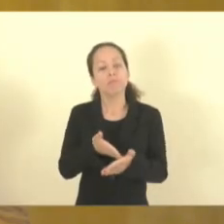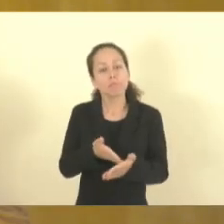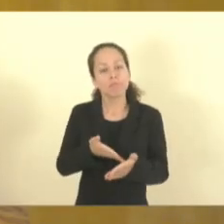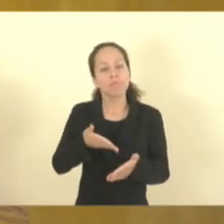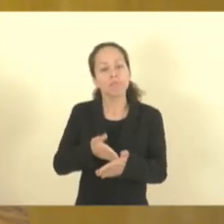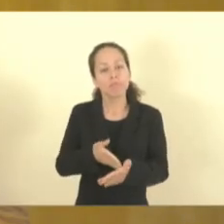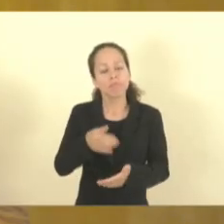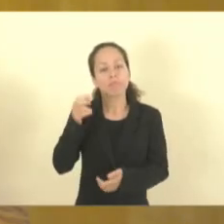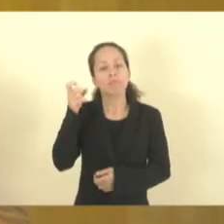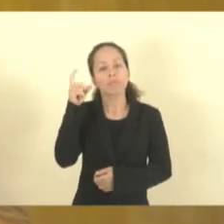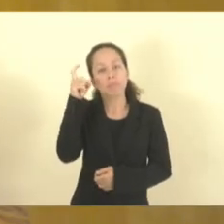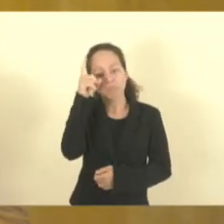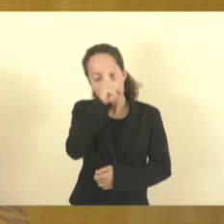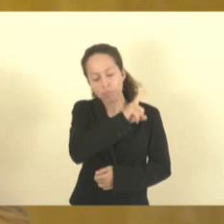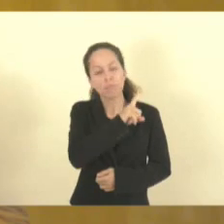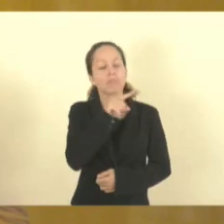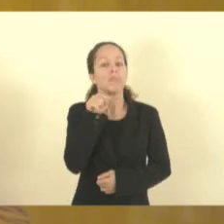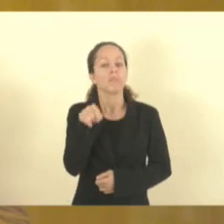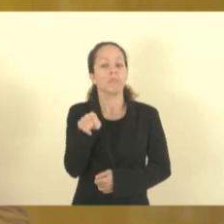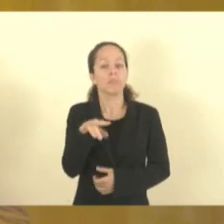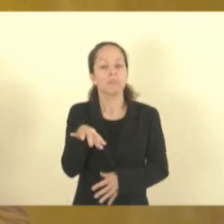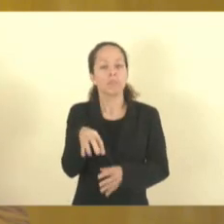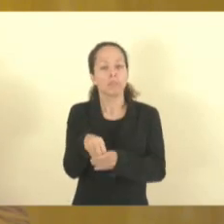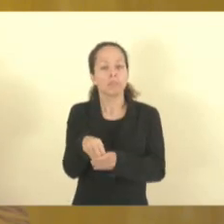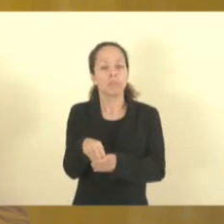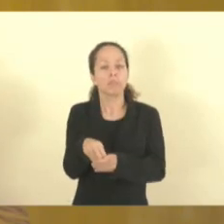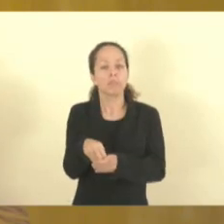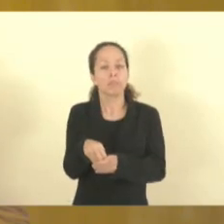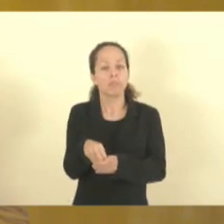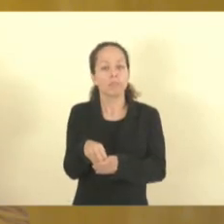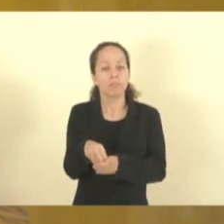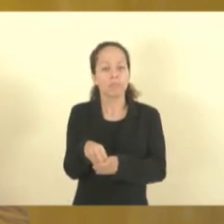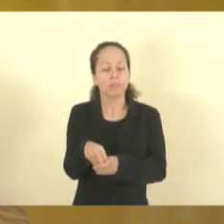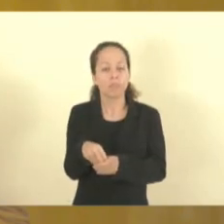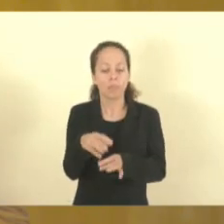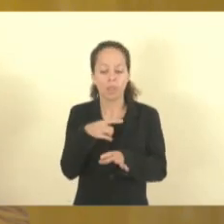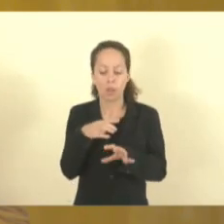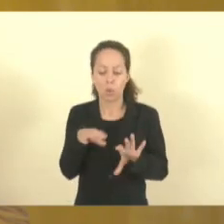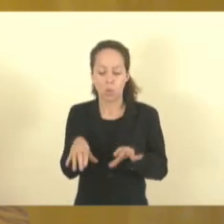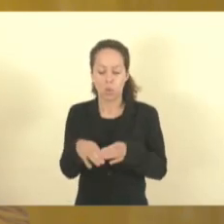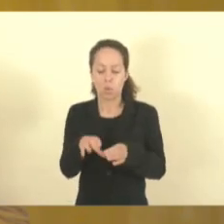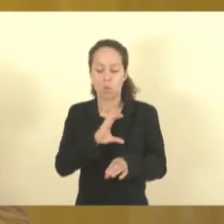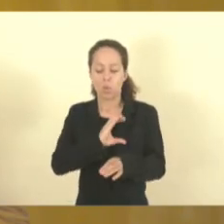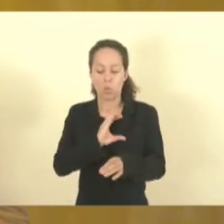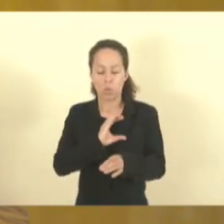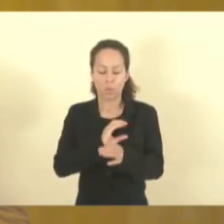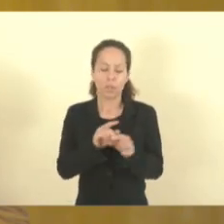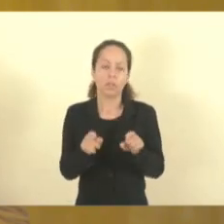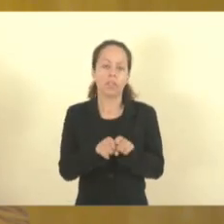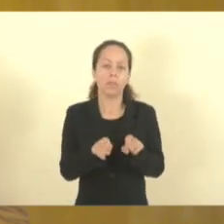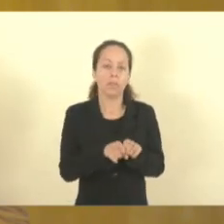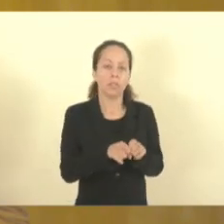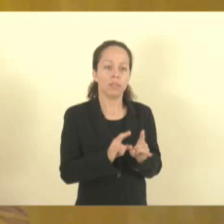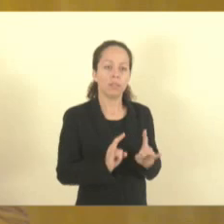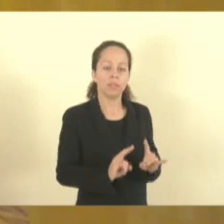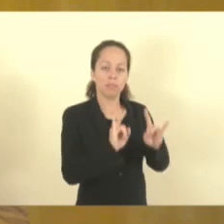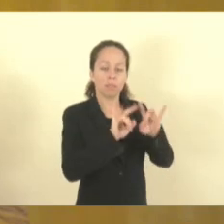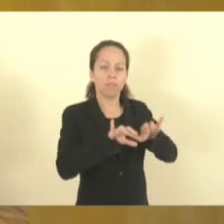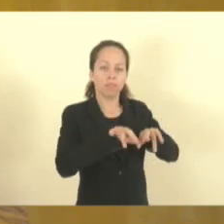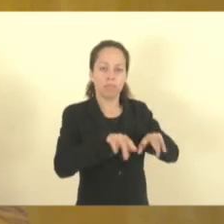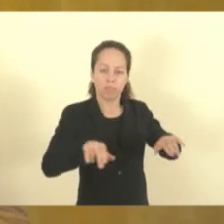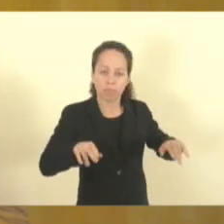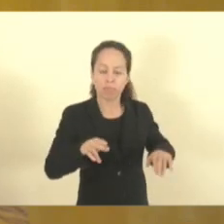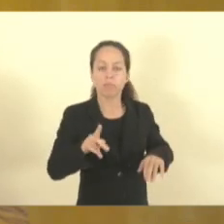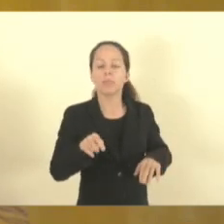de assumir financeiramente o clube, as instalações, o plantel,